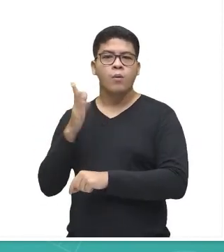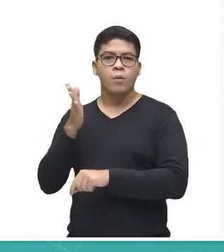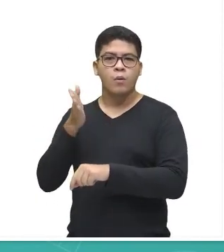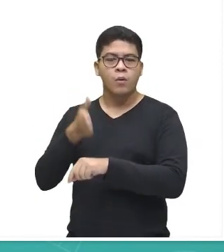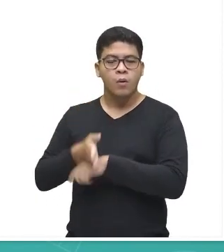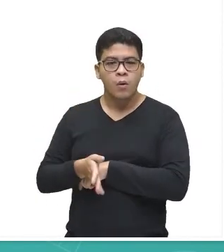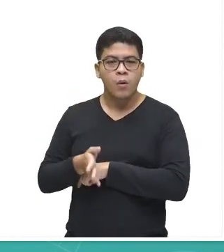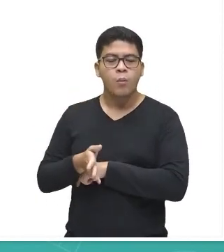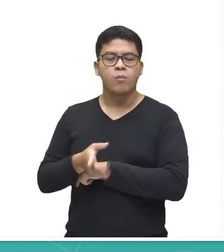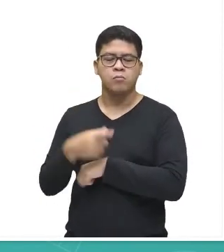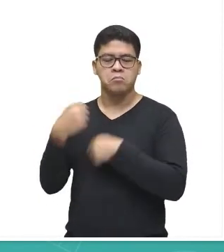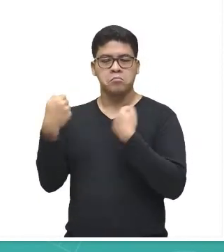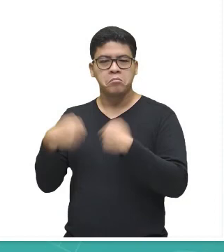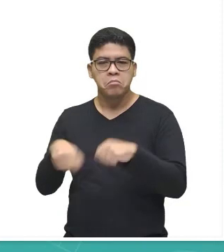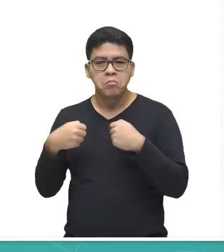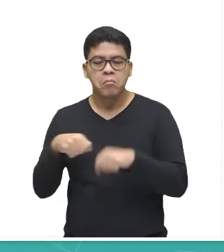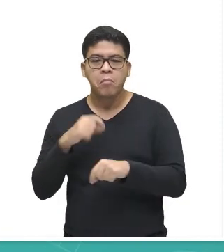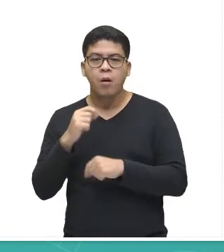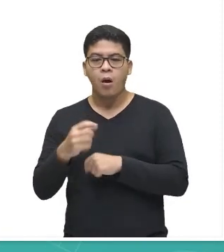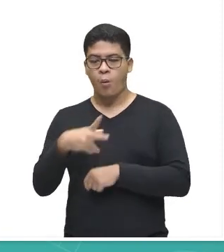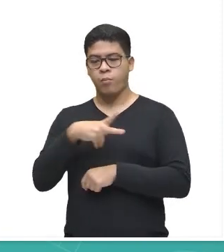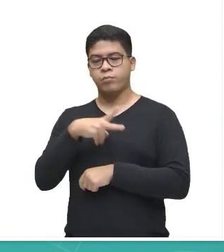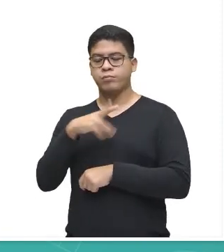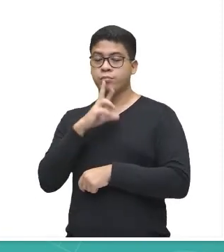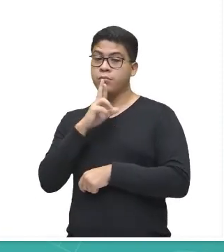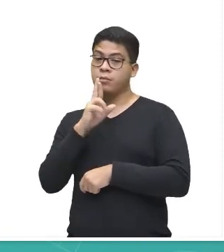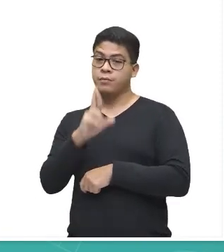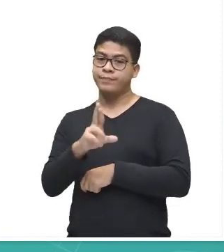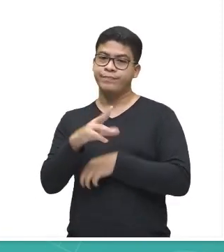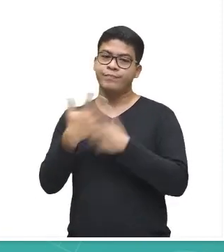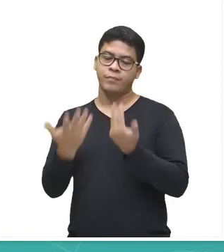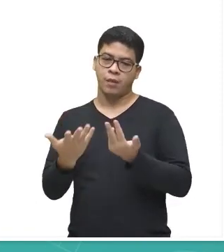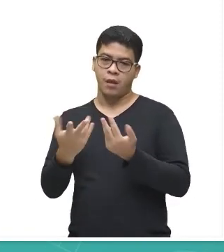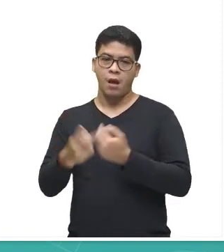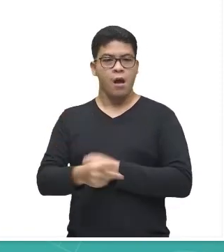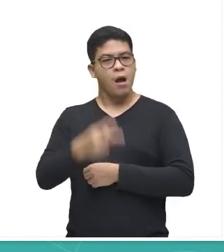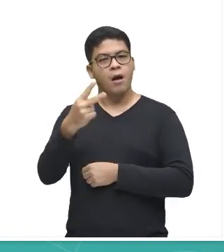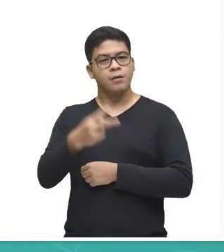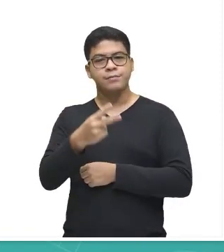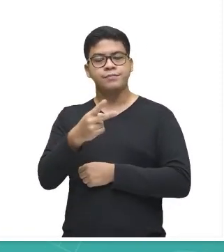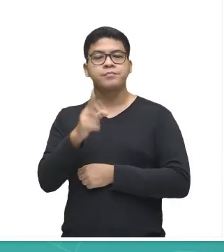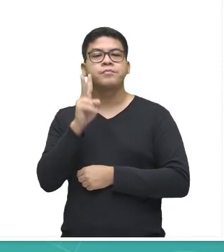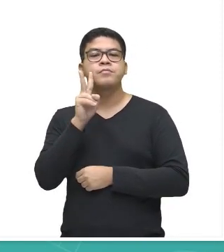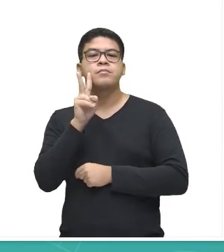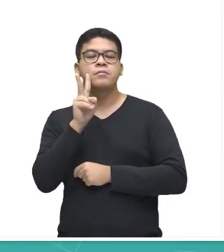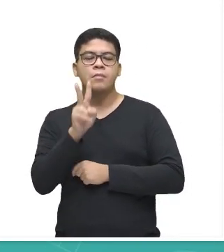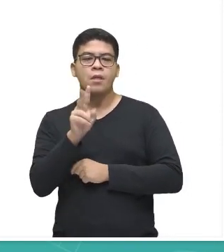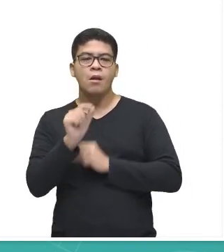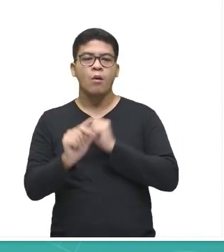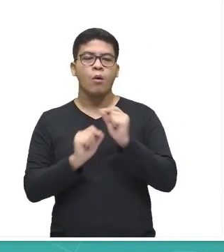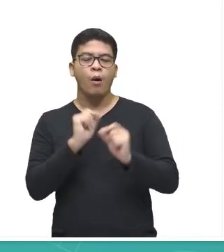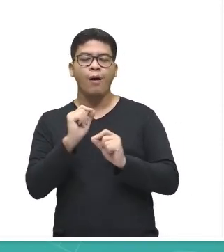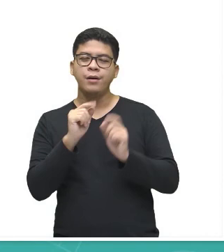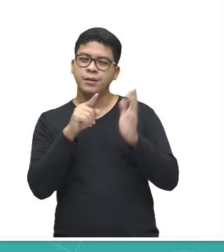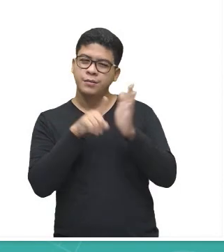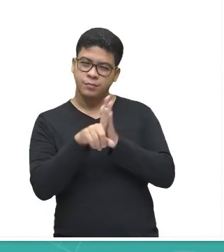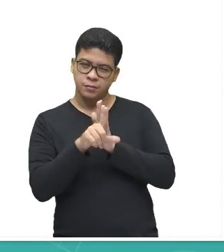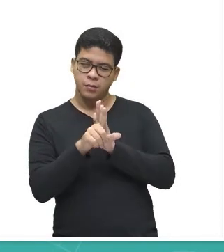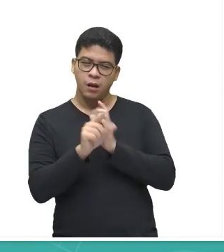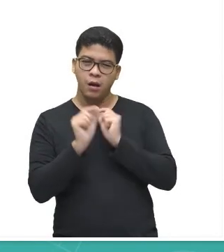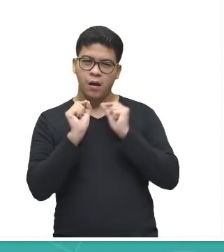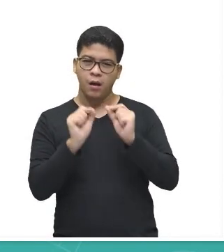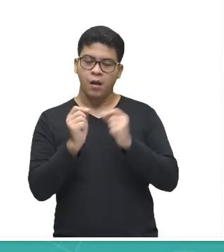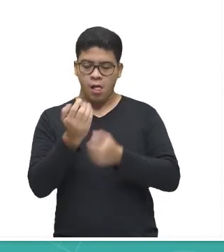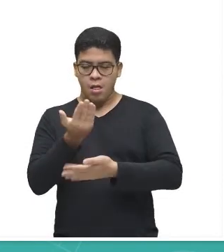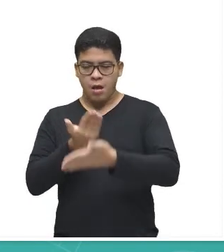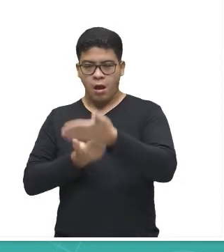todos, né? É uma resposta pessoal. E a segunda questão, né, nós demos exemplo de uma relação